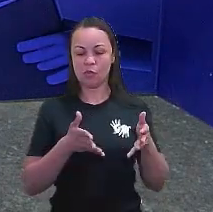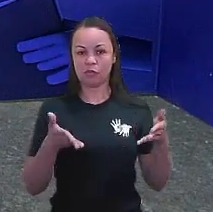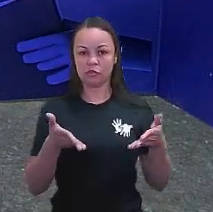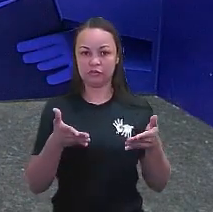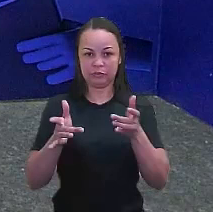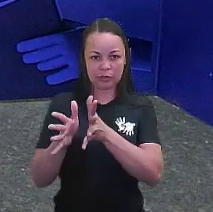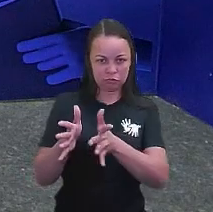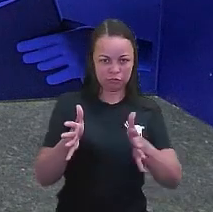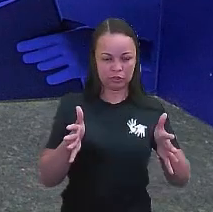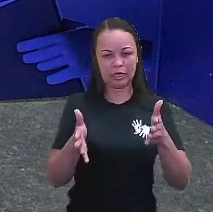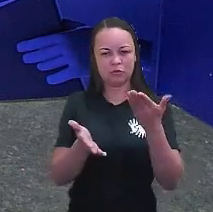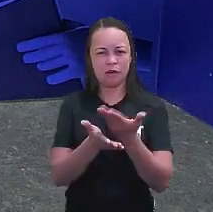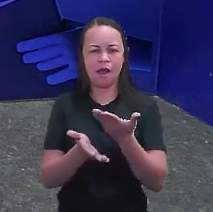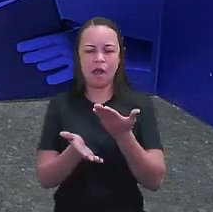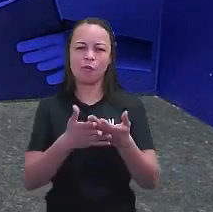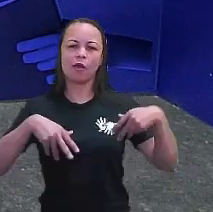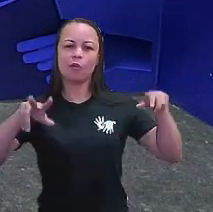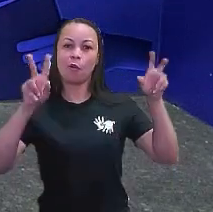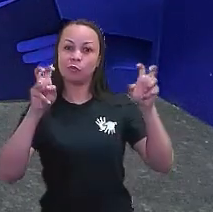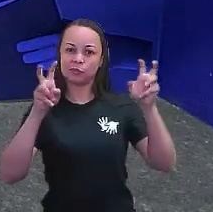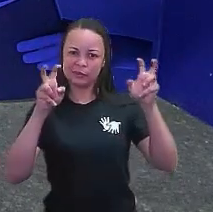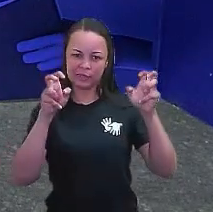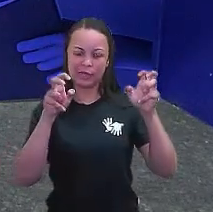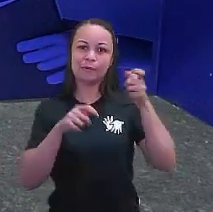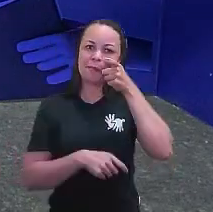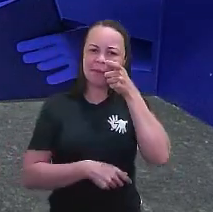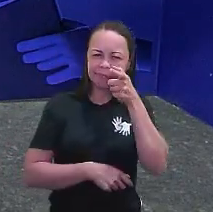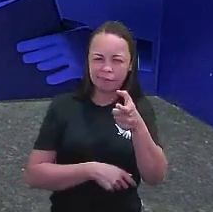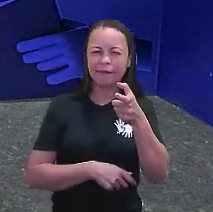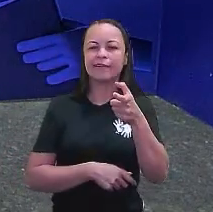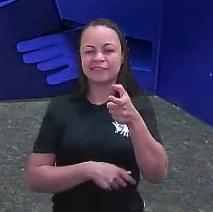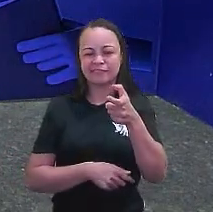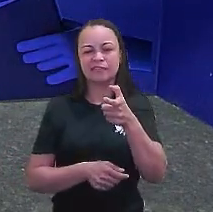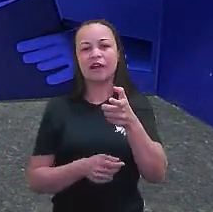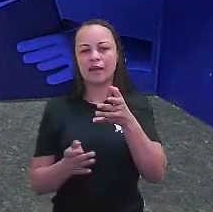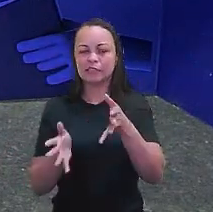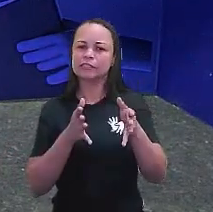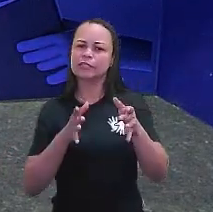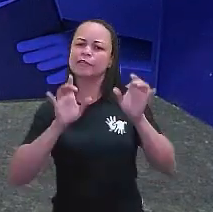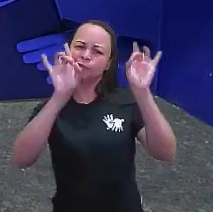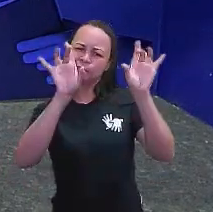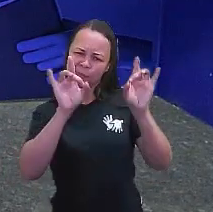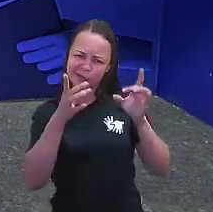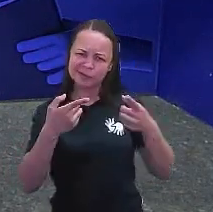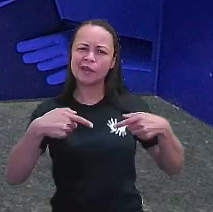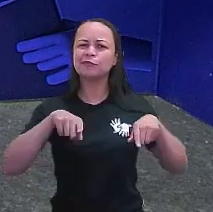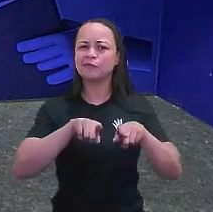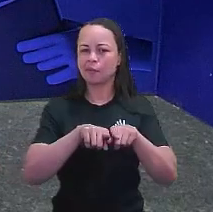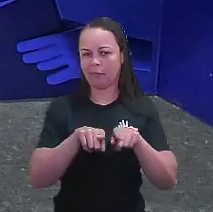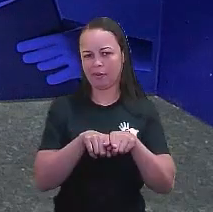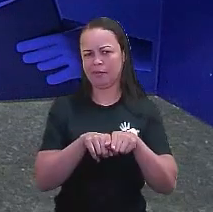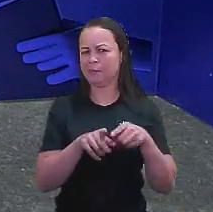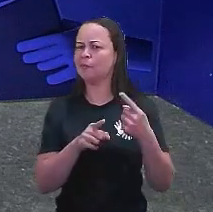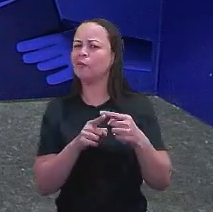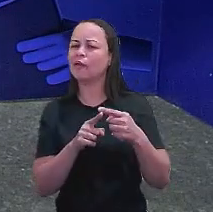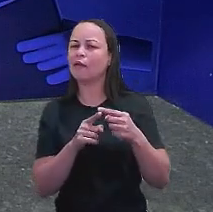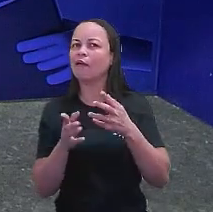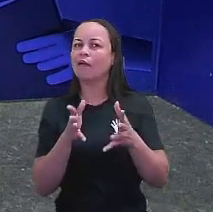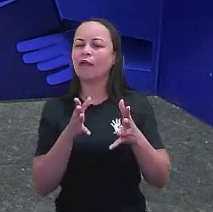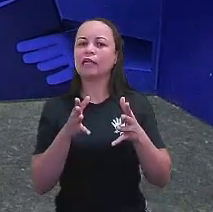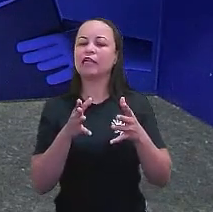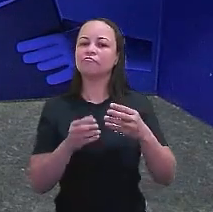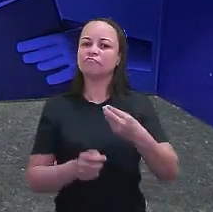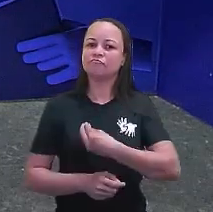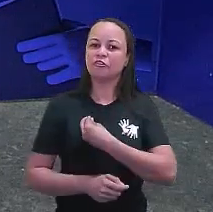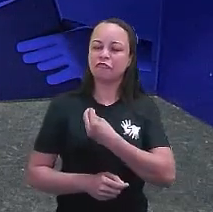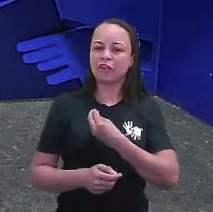continuidade à nossa aula e com um tema também bastante interessante e super especial. Por quê? Porque a gente ainda está vivendo esse